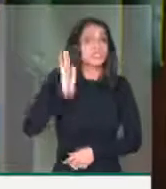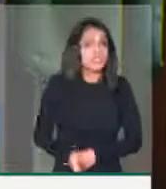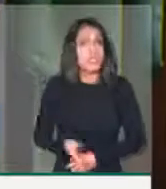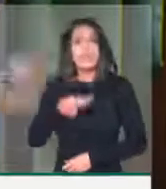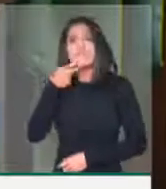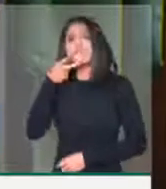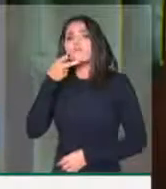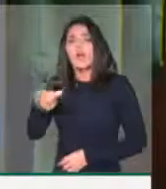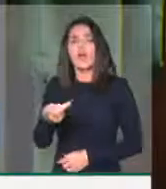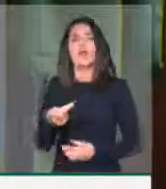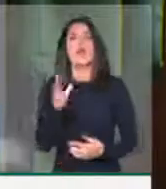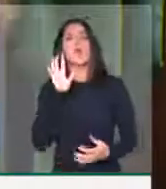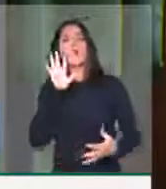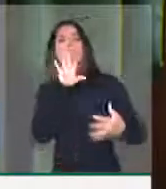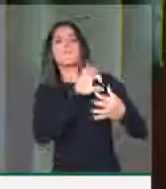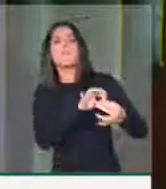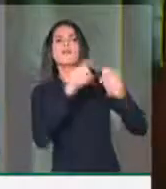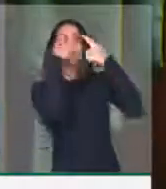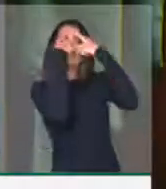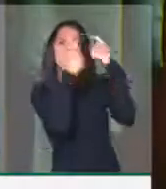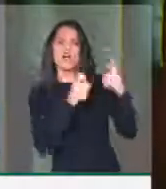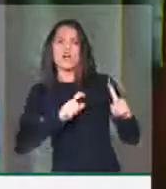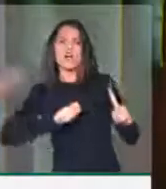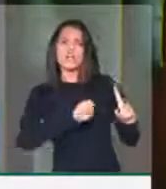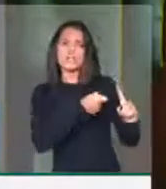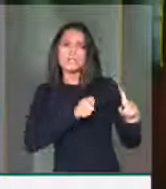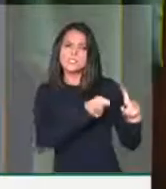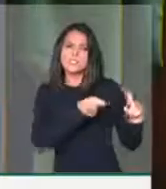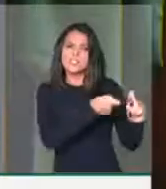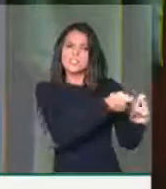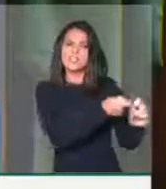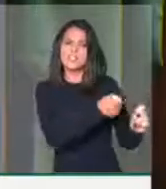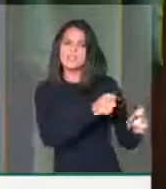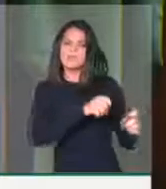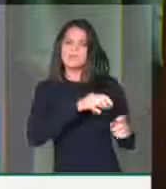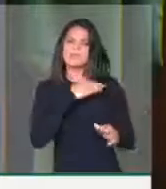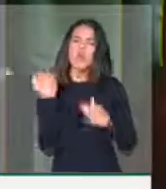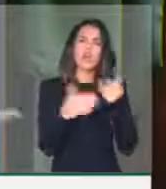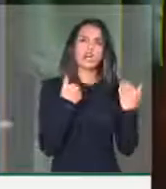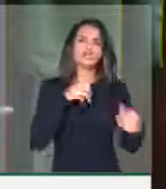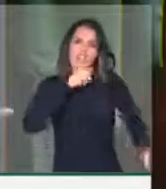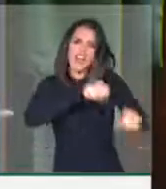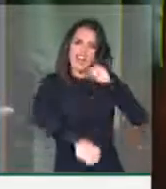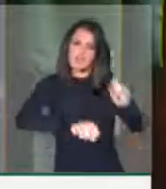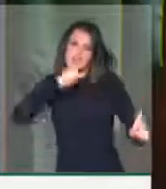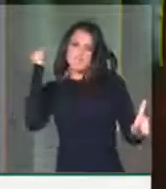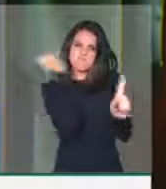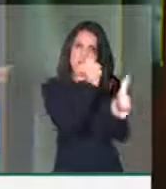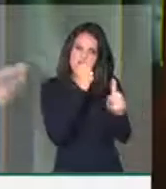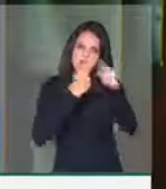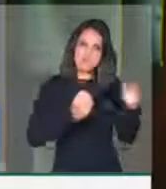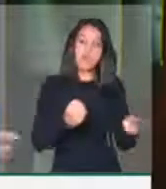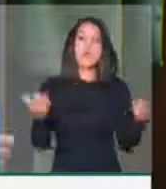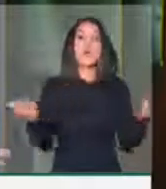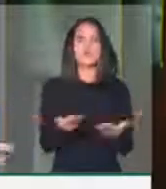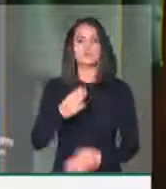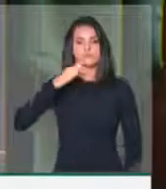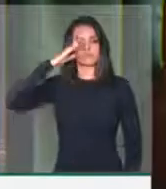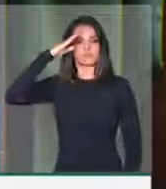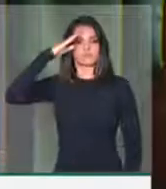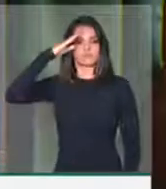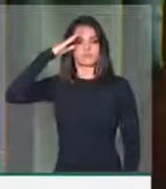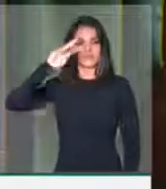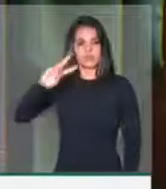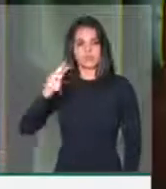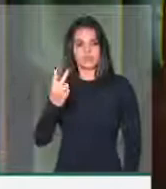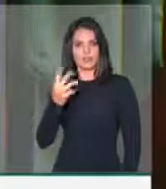uma apologia à violência, à tortura, à morte, assassinato. Hoje, o general Heleno, que